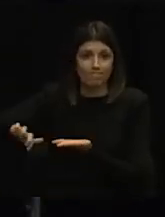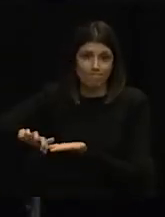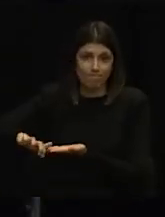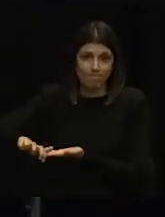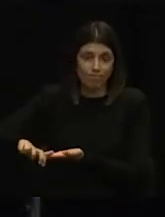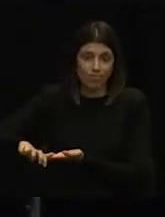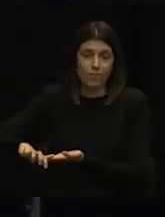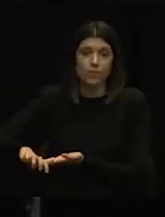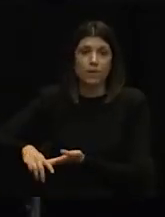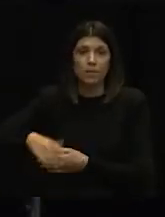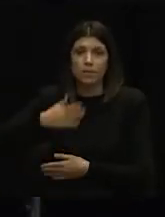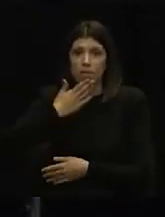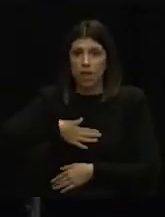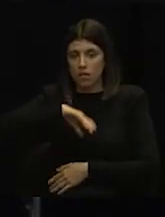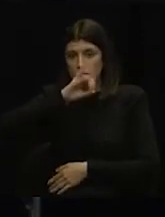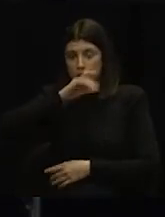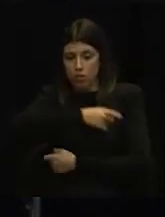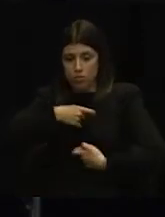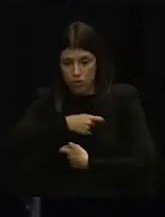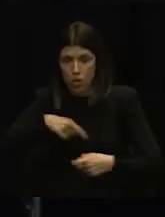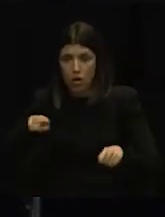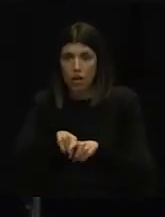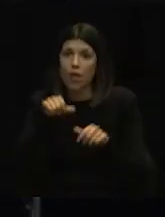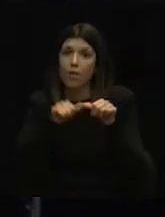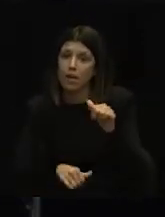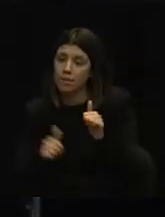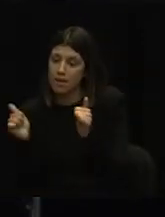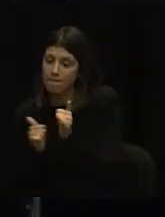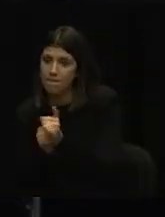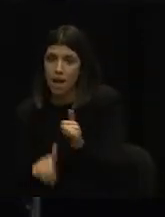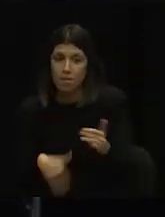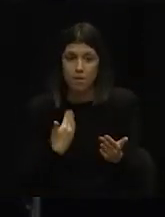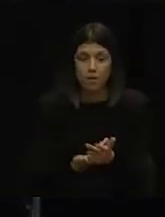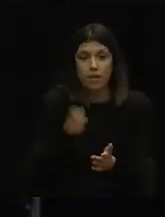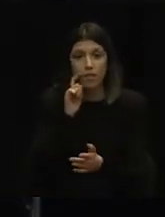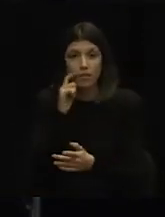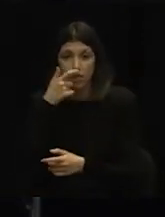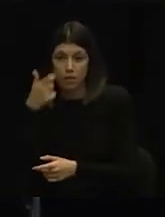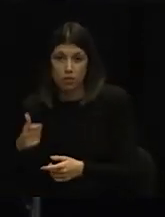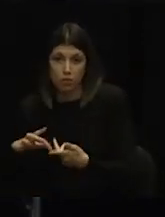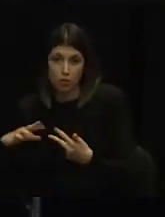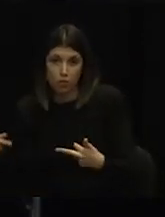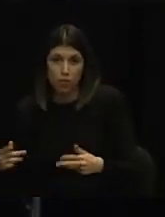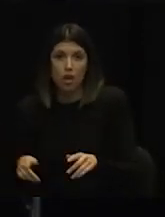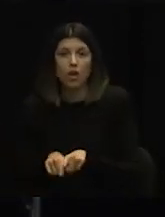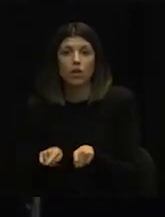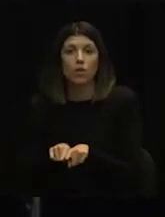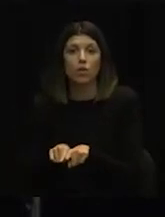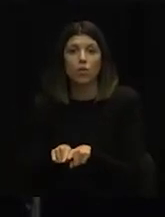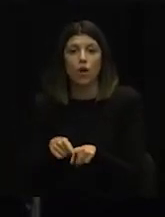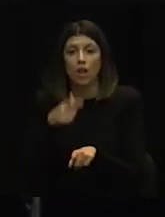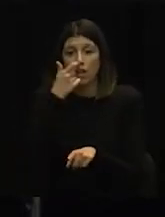mas o que mais só que nesta nesta proposta é o argumento que acompanha esta proposta defendida pelo isso que tive como os